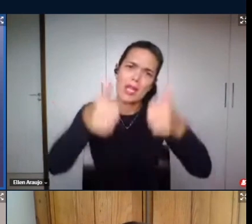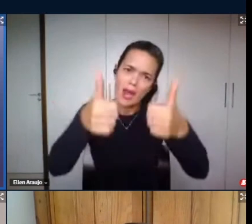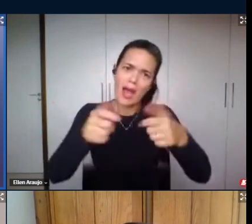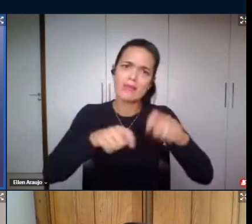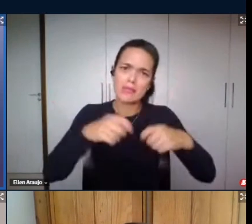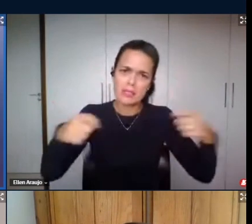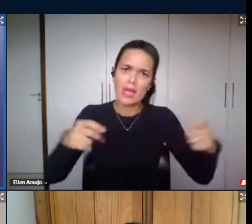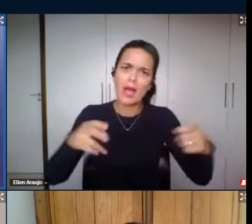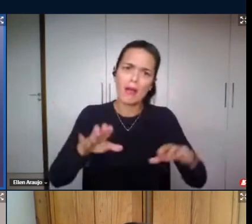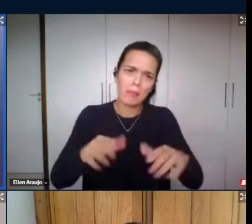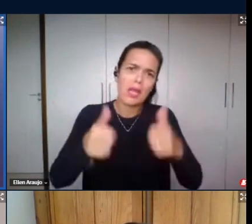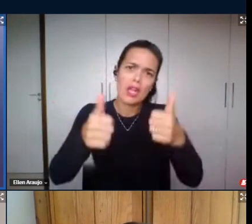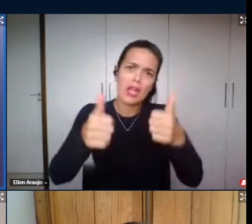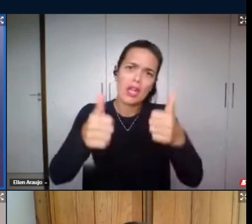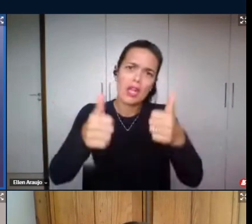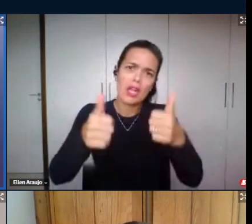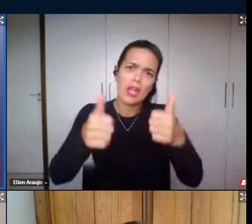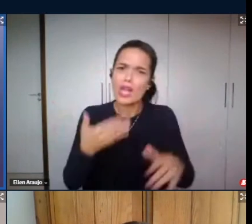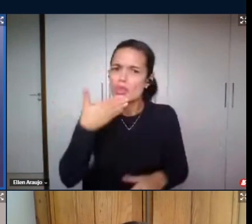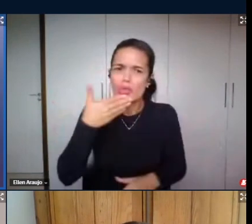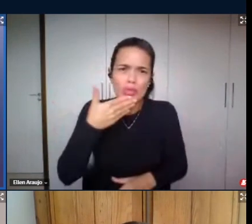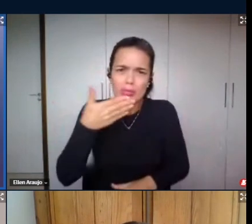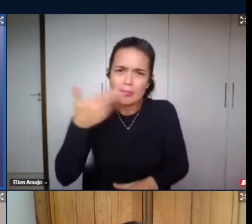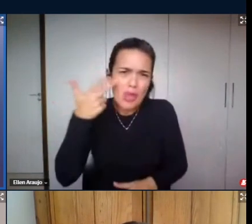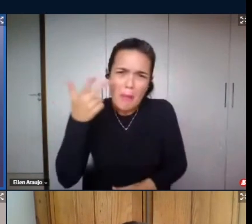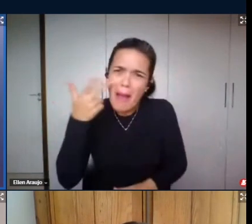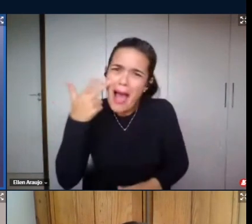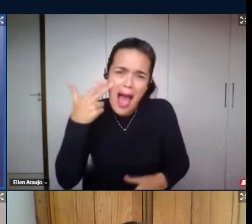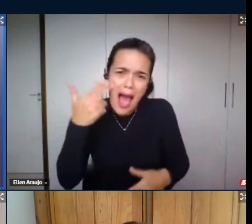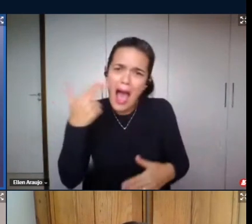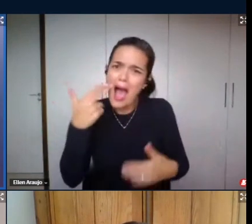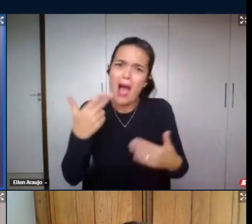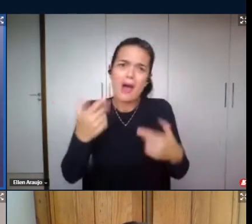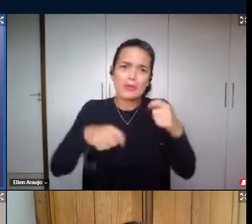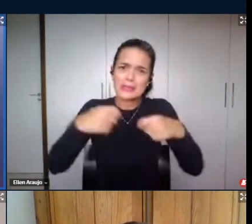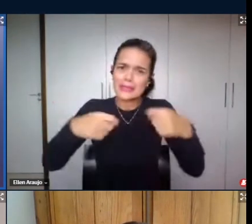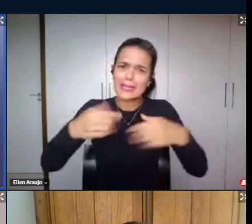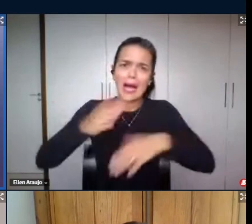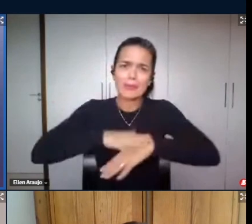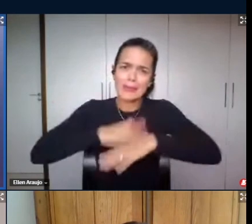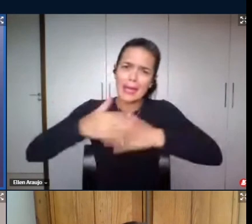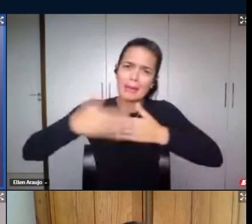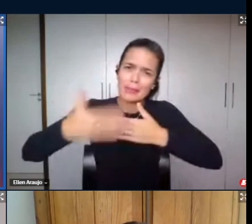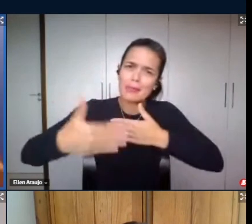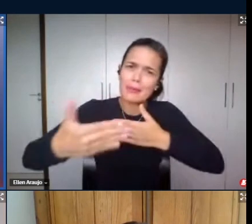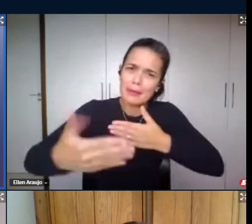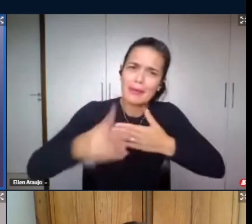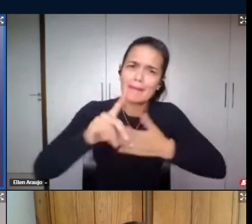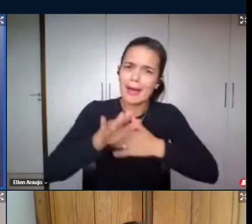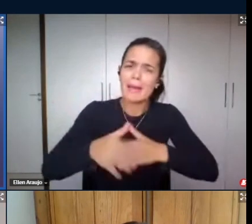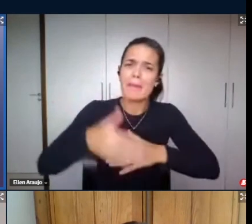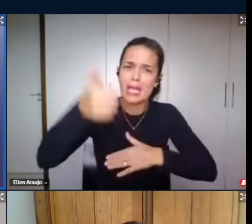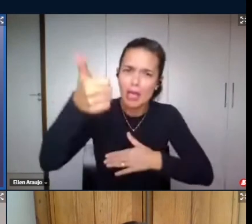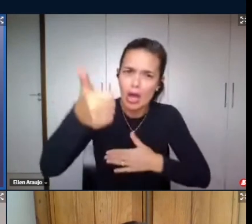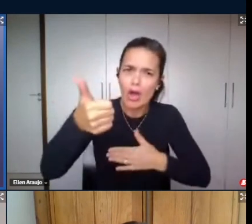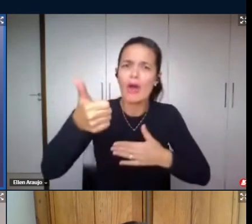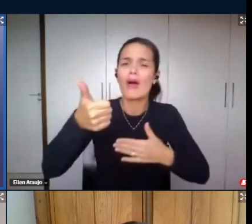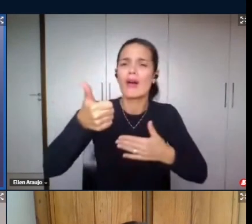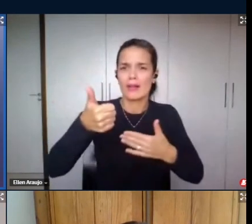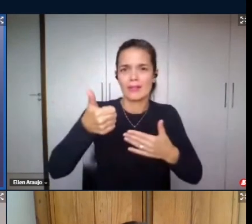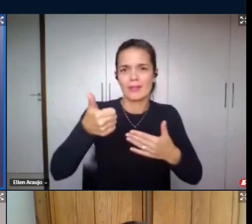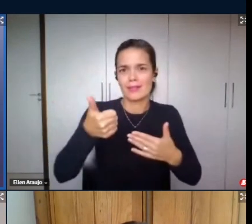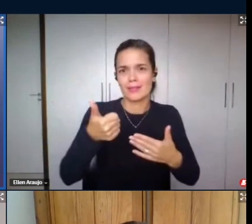sendo melhorada, os sinais vão sendo melhorados com o tempo, com os estudos, né? Então, não dá para querer que